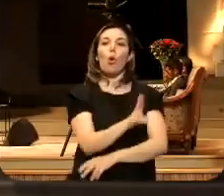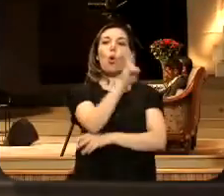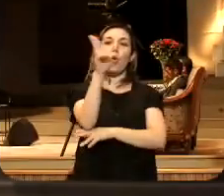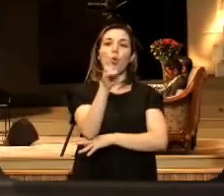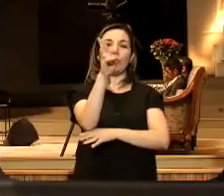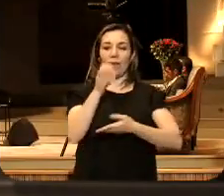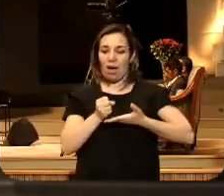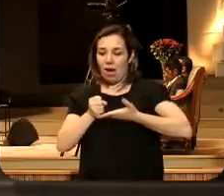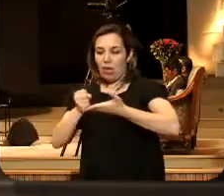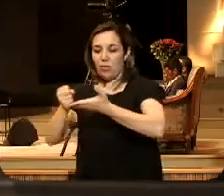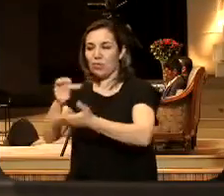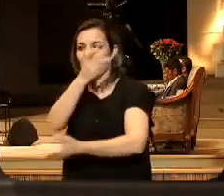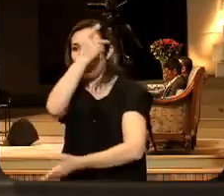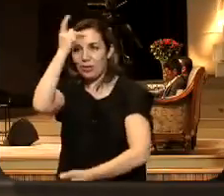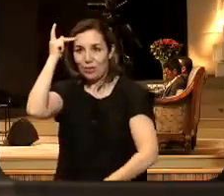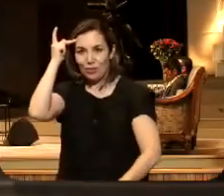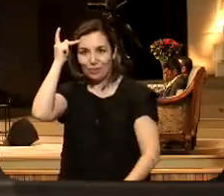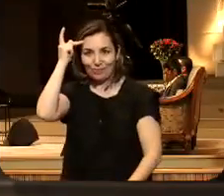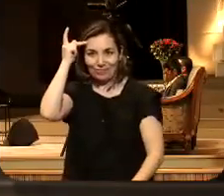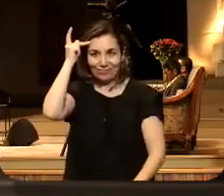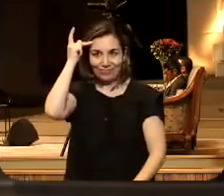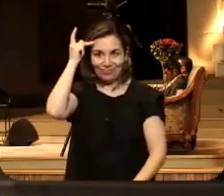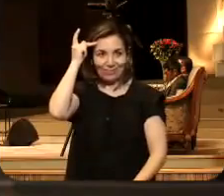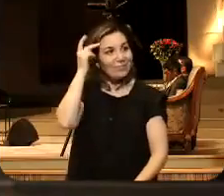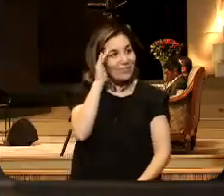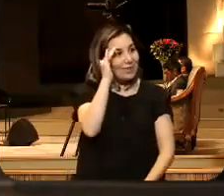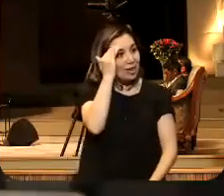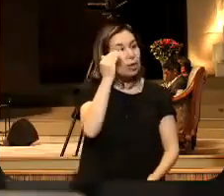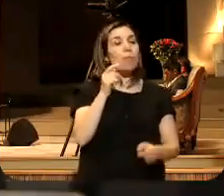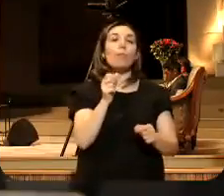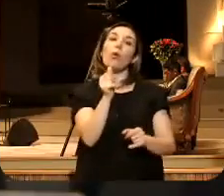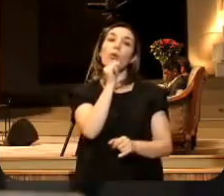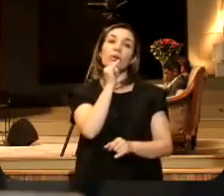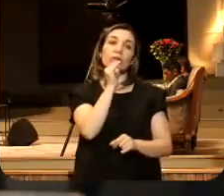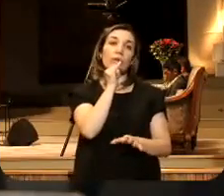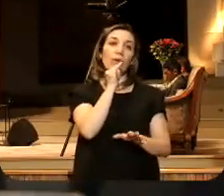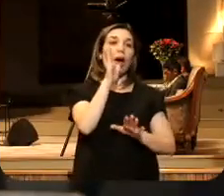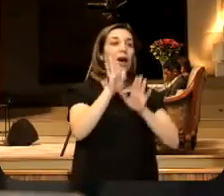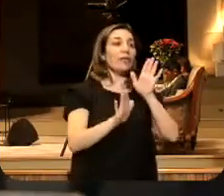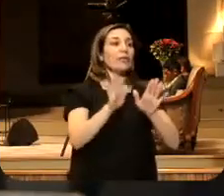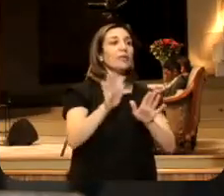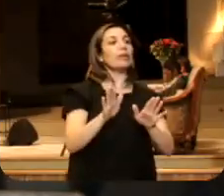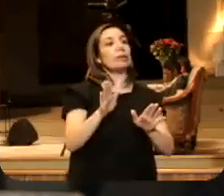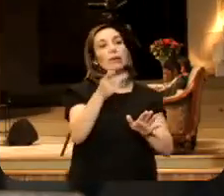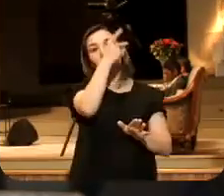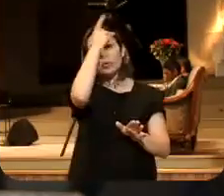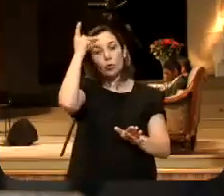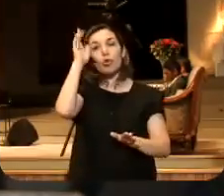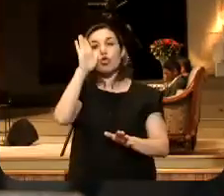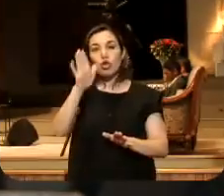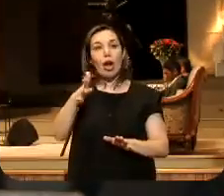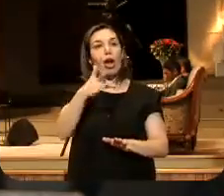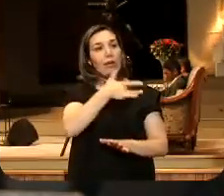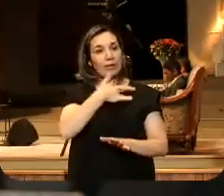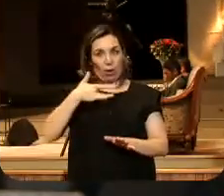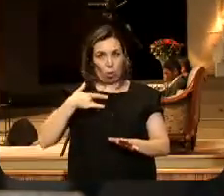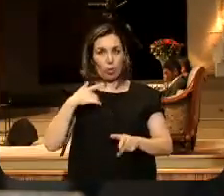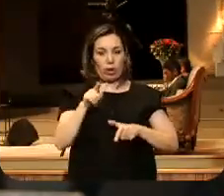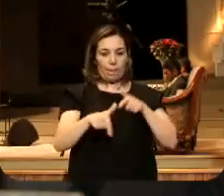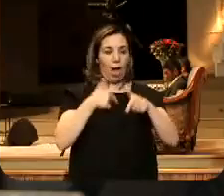A saúde tem reconhecido a necessidade de ter